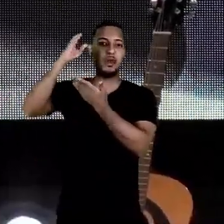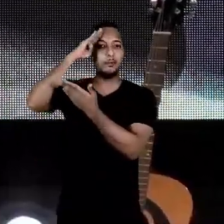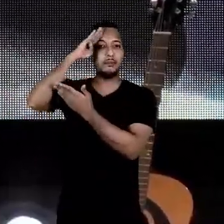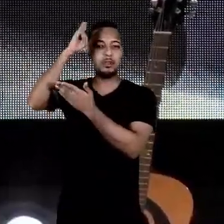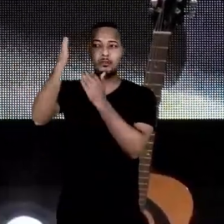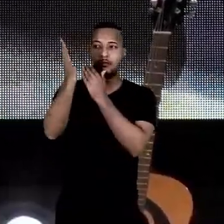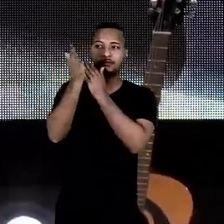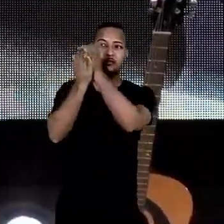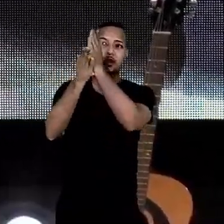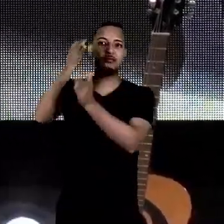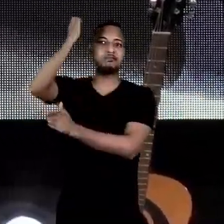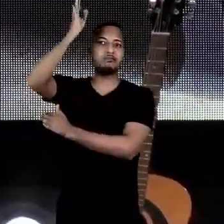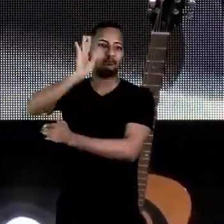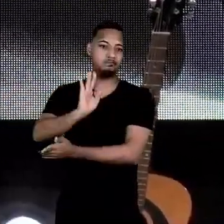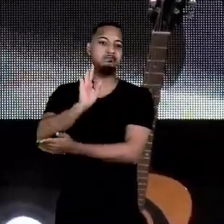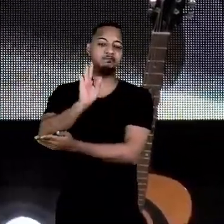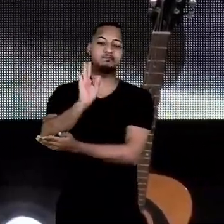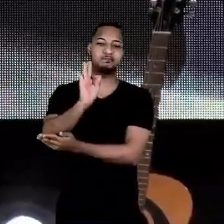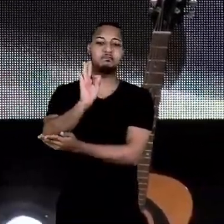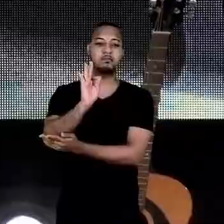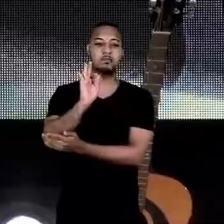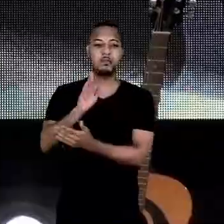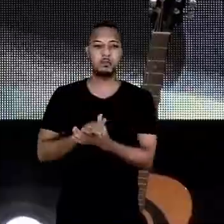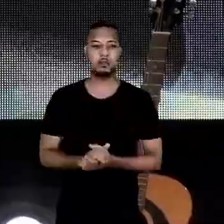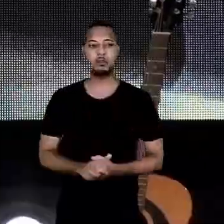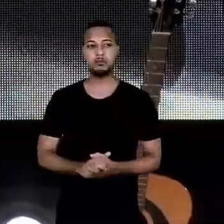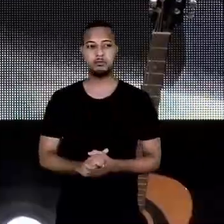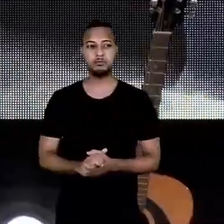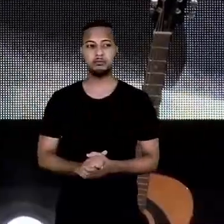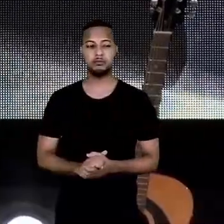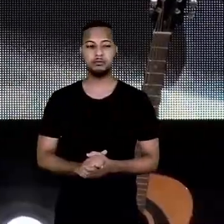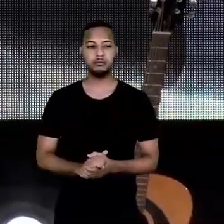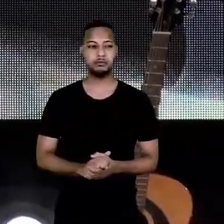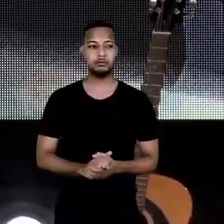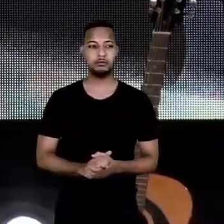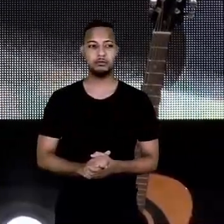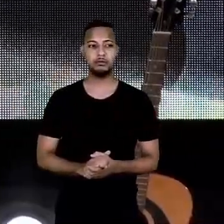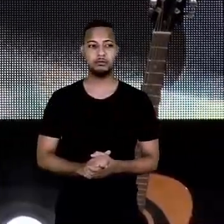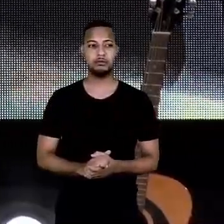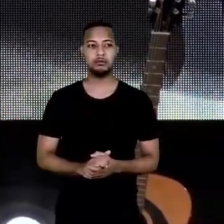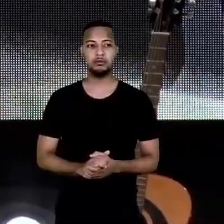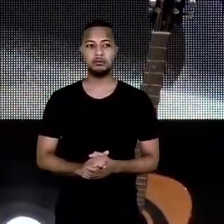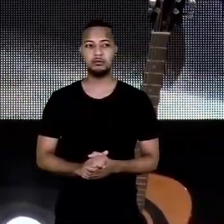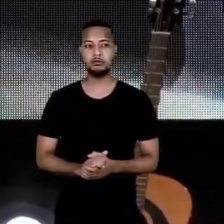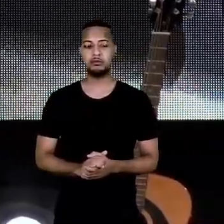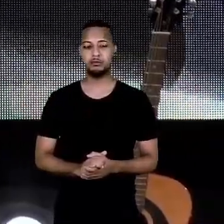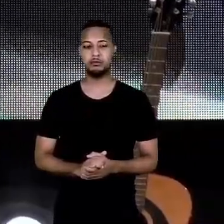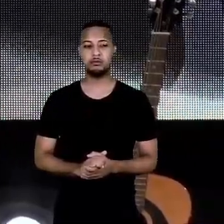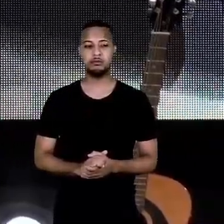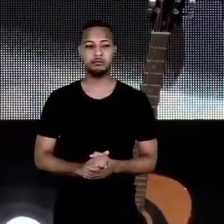caminho. Só existe uma forma, e uma forma mais acessível a mim e a você.